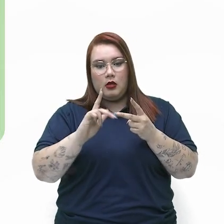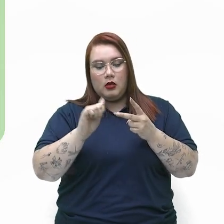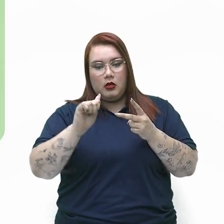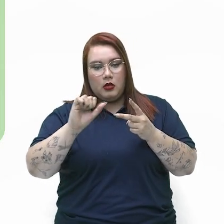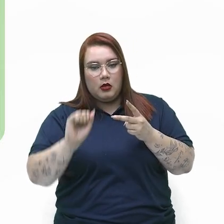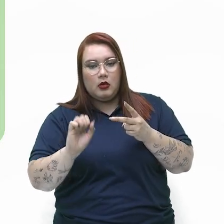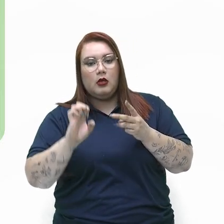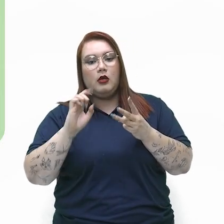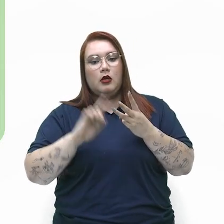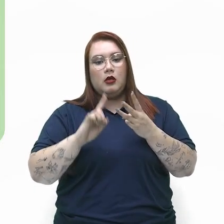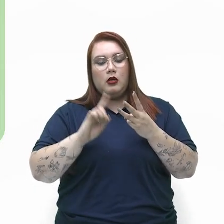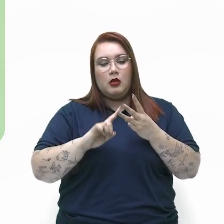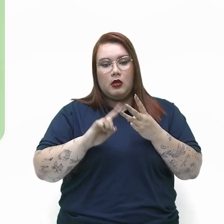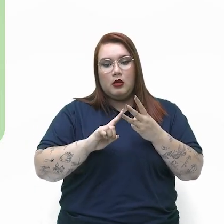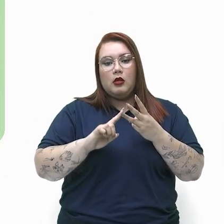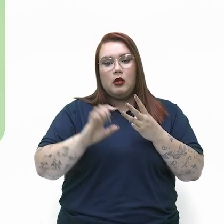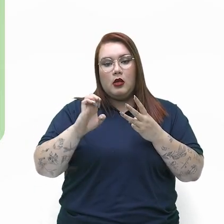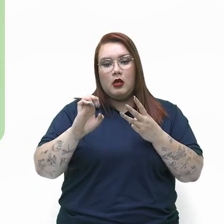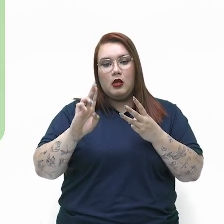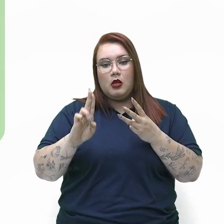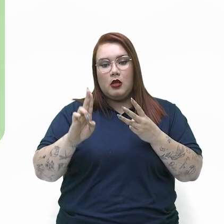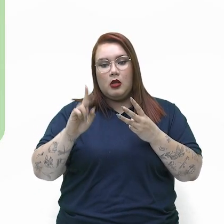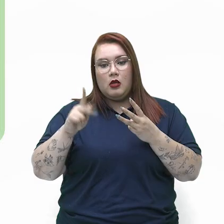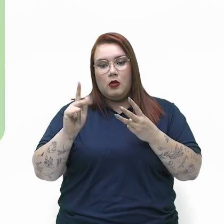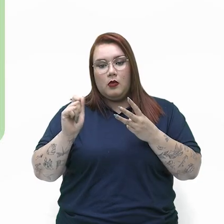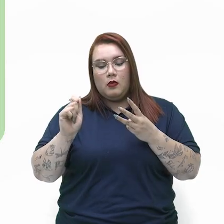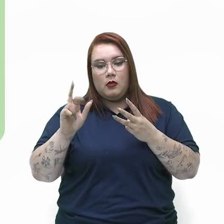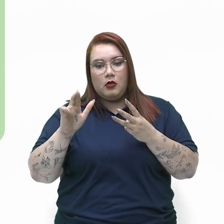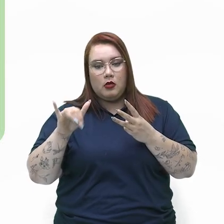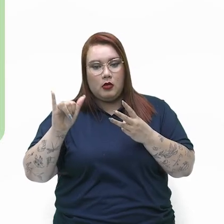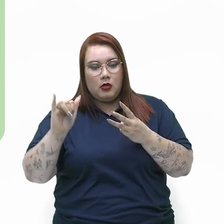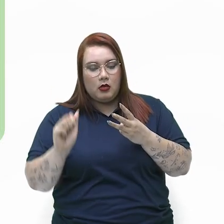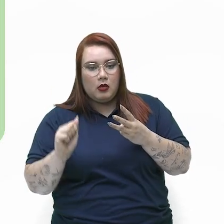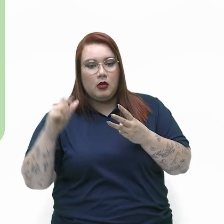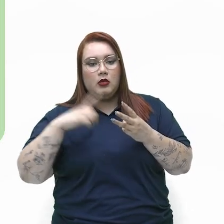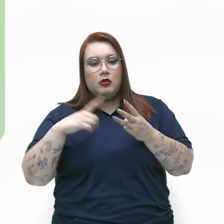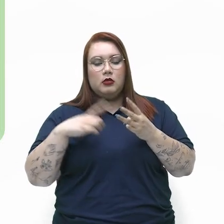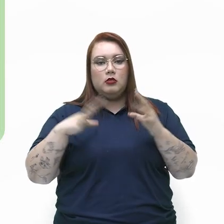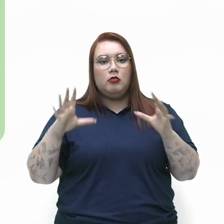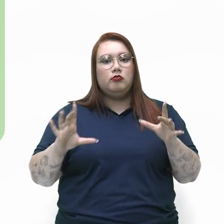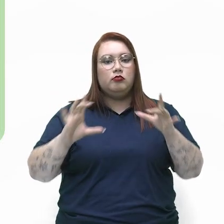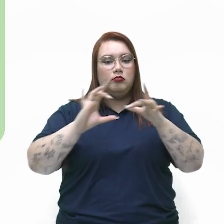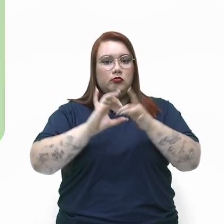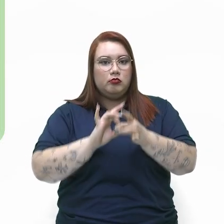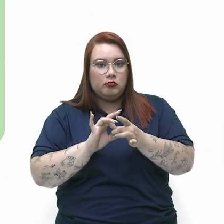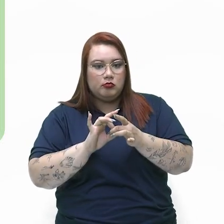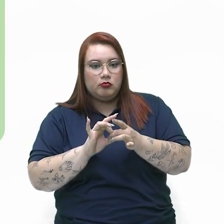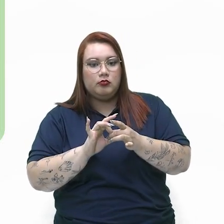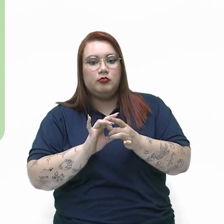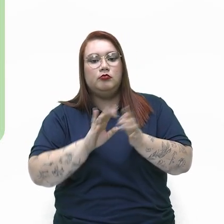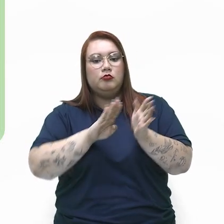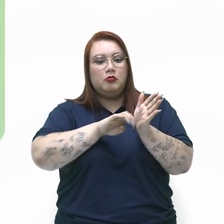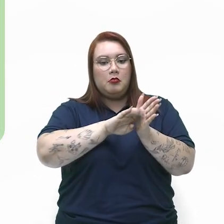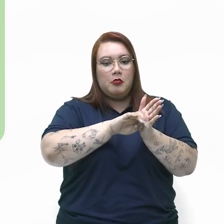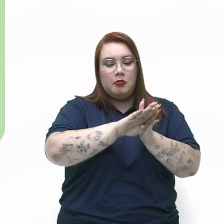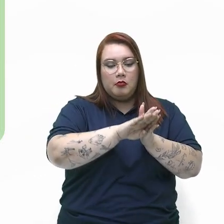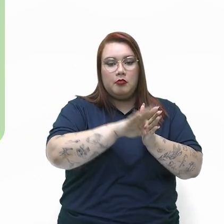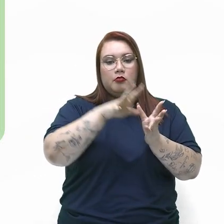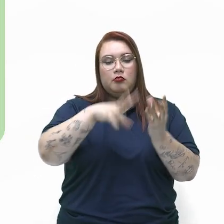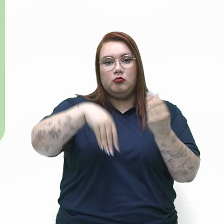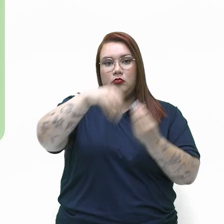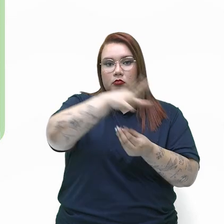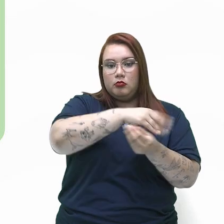as eucárias, que são os seres eucariontes, onde a gente inclui nesse grupo os protistas,